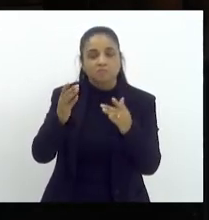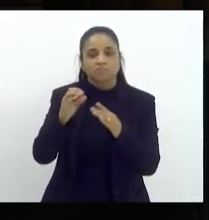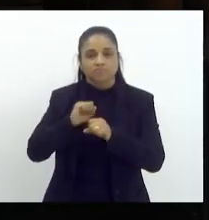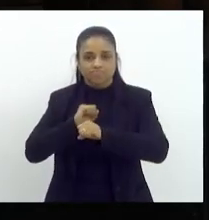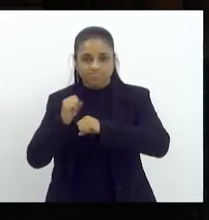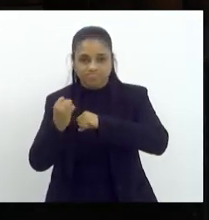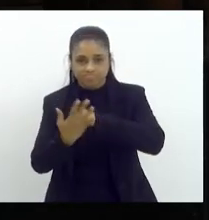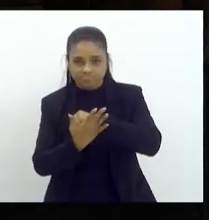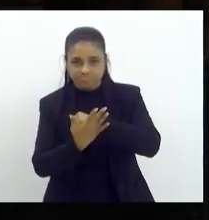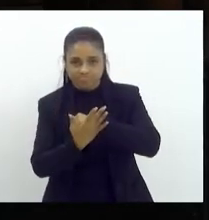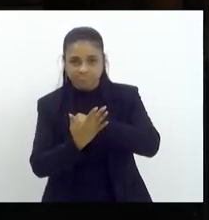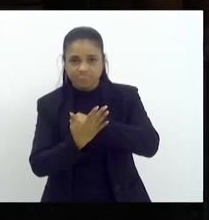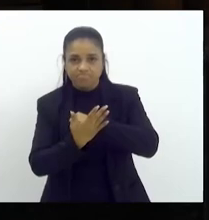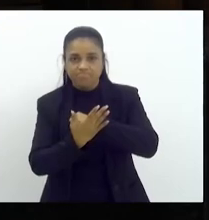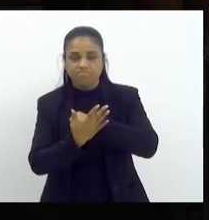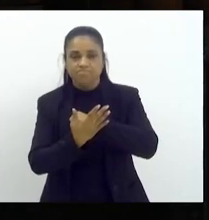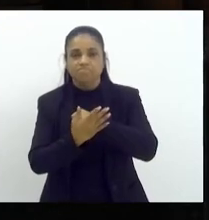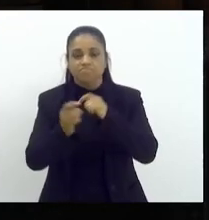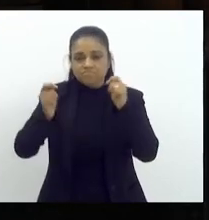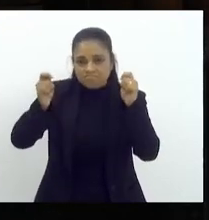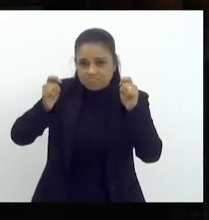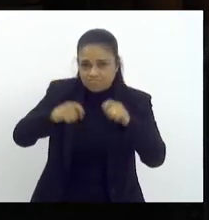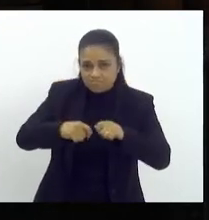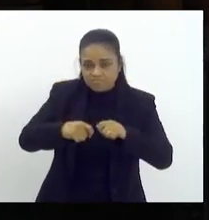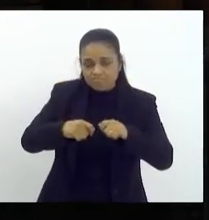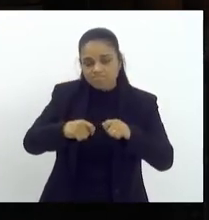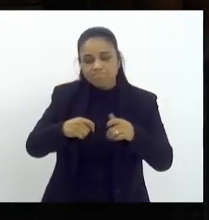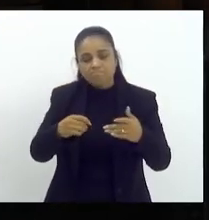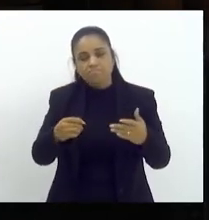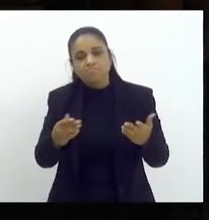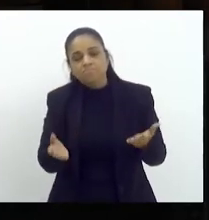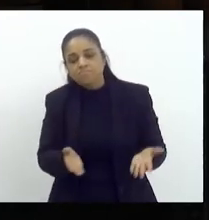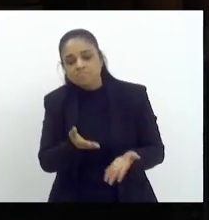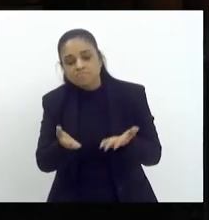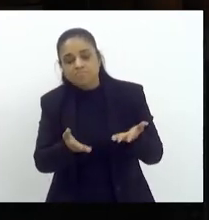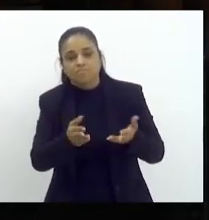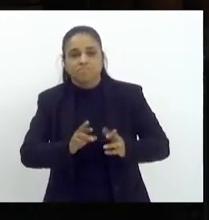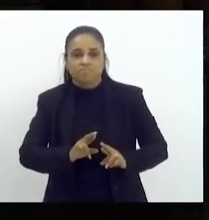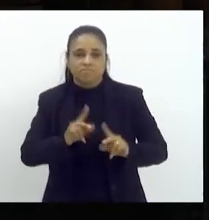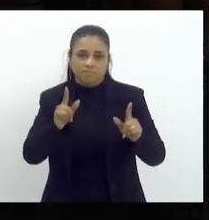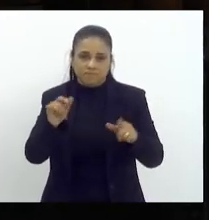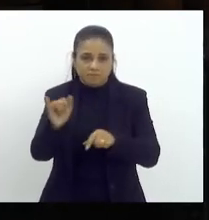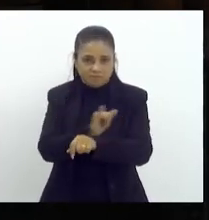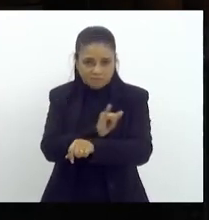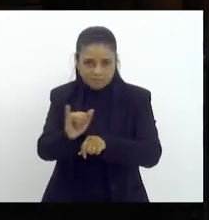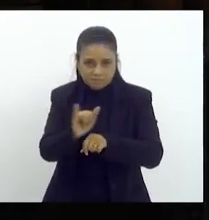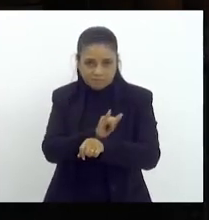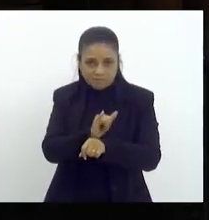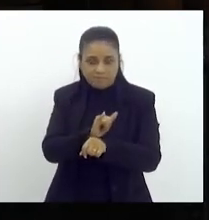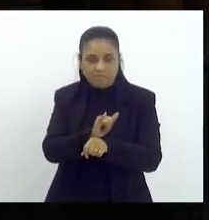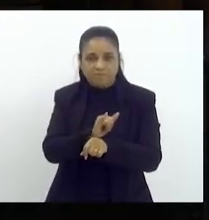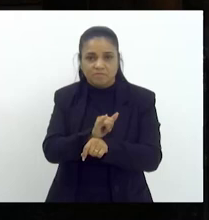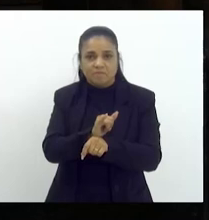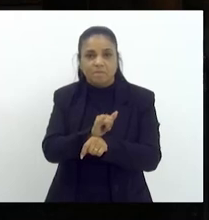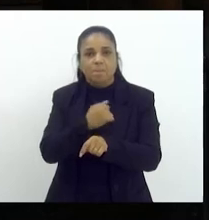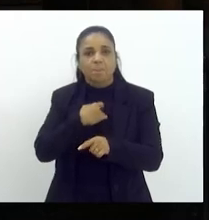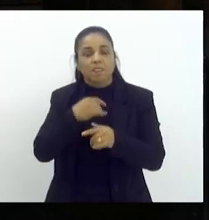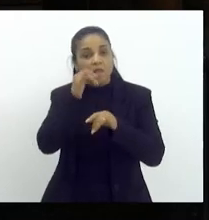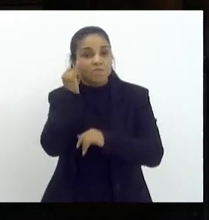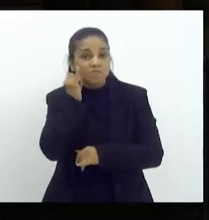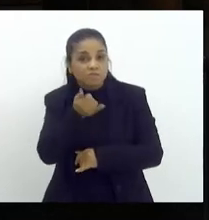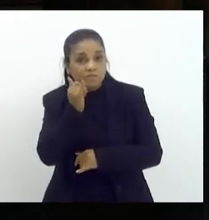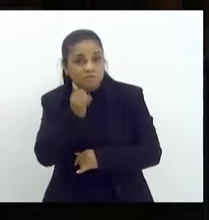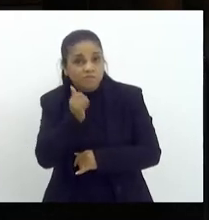do covid se nós podemos tratá-los de uma outra maneira diferente do que foi dito aqui